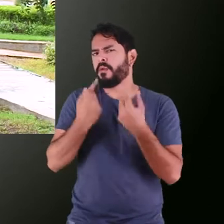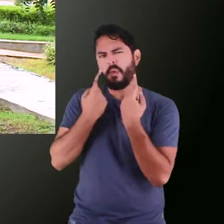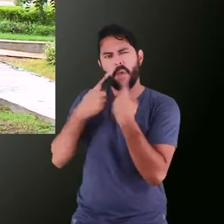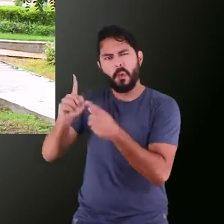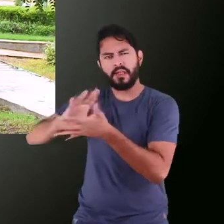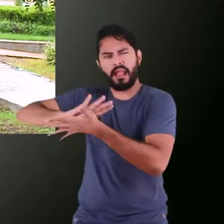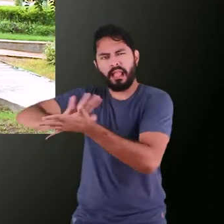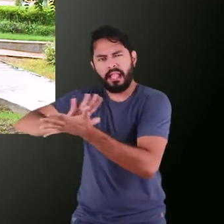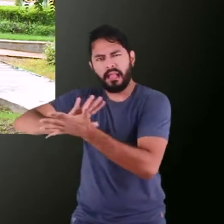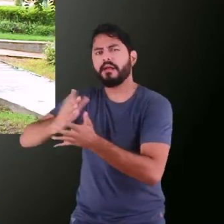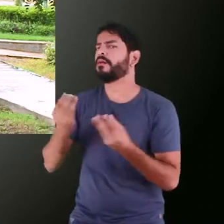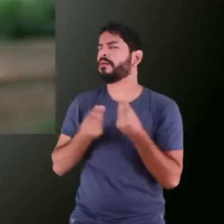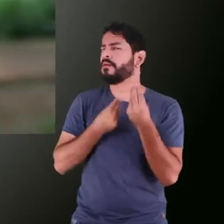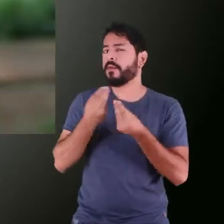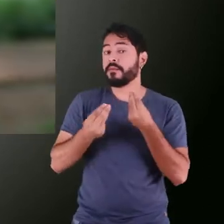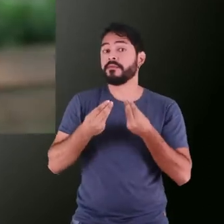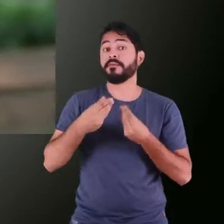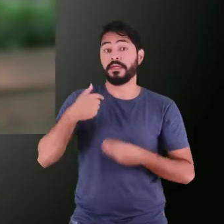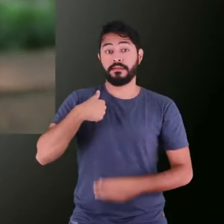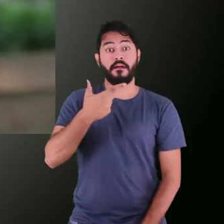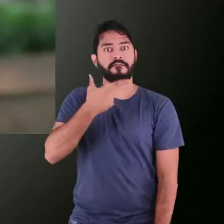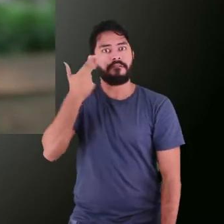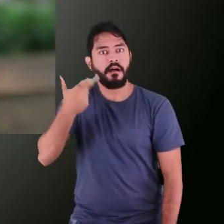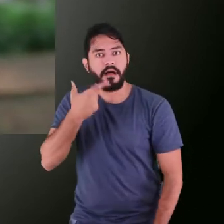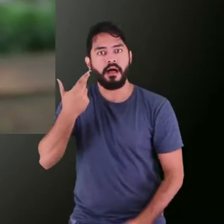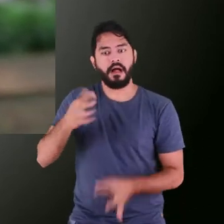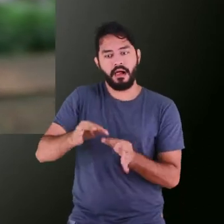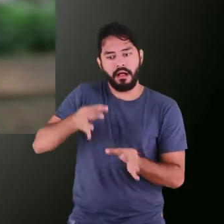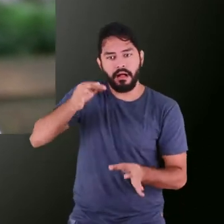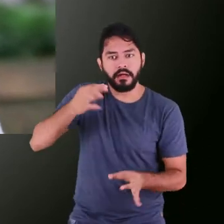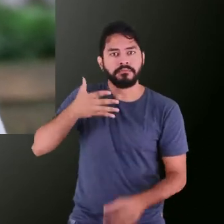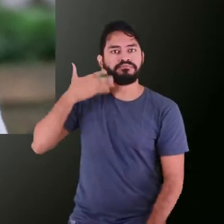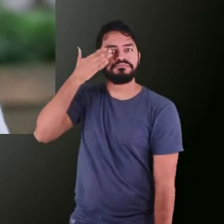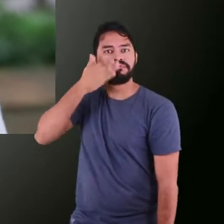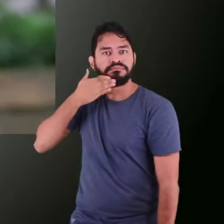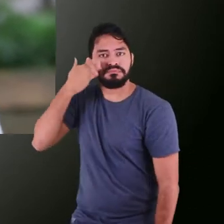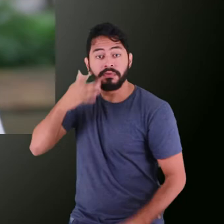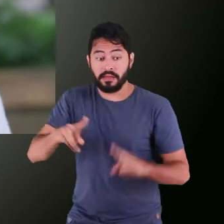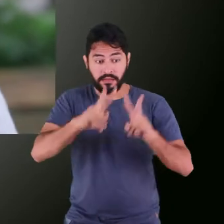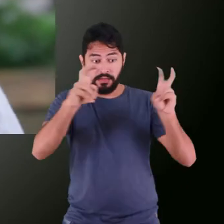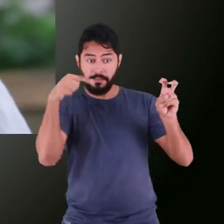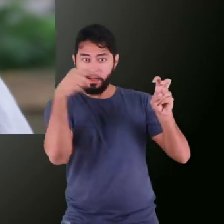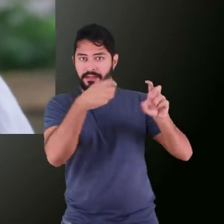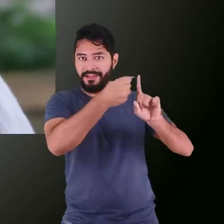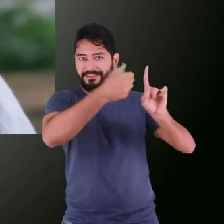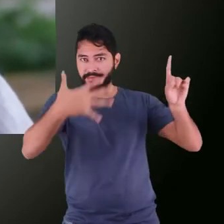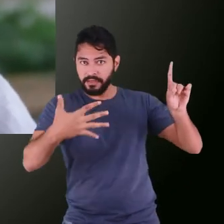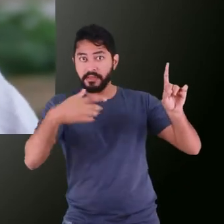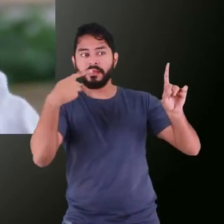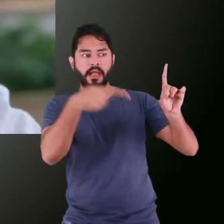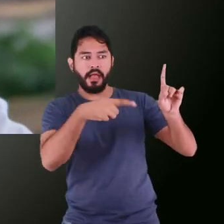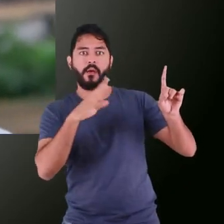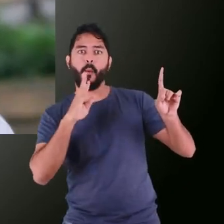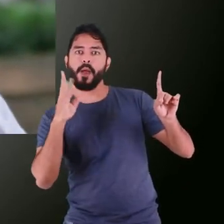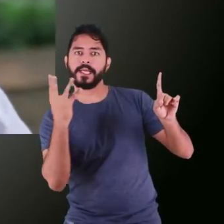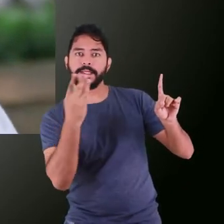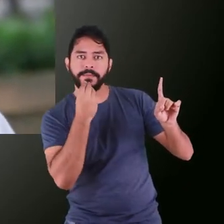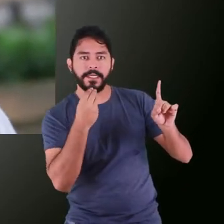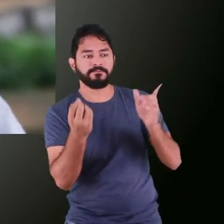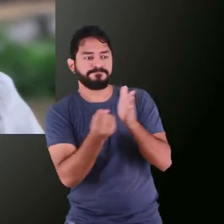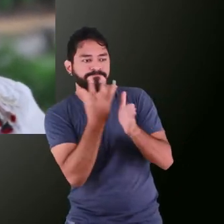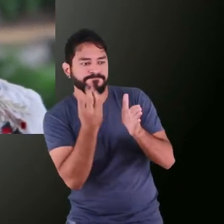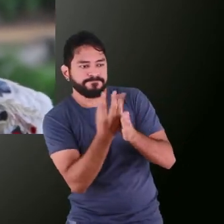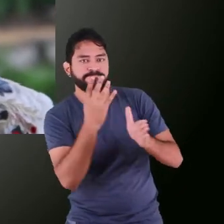combater a LGBTfobia é falar, discursar e ter essa temática como um norte